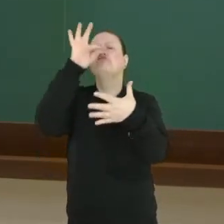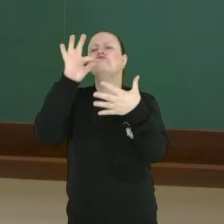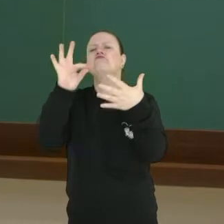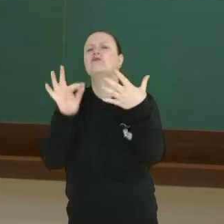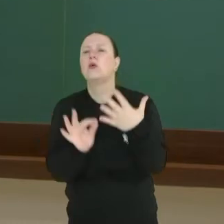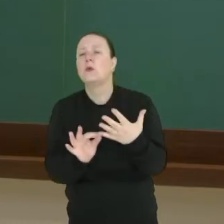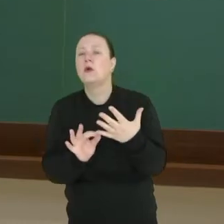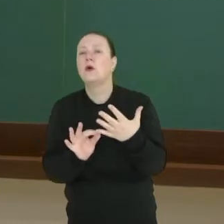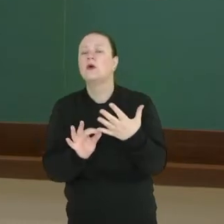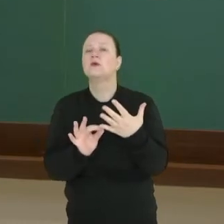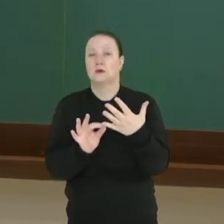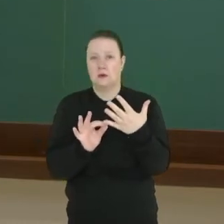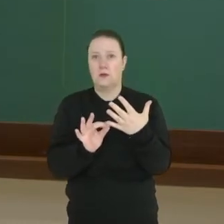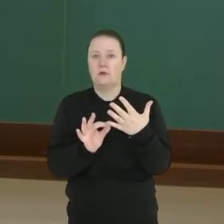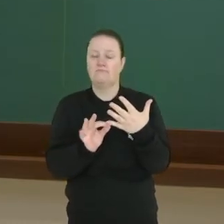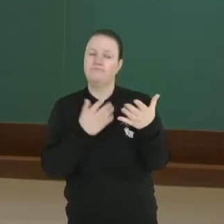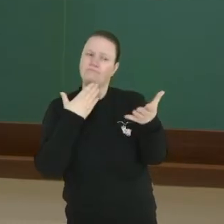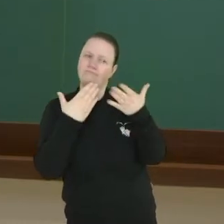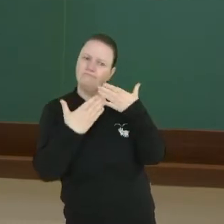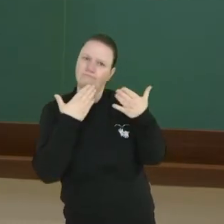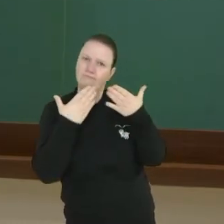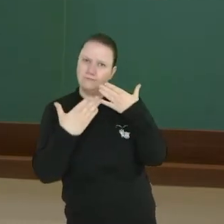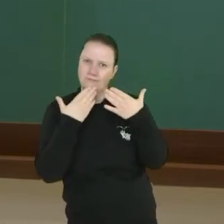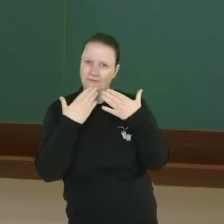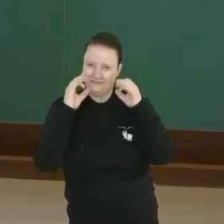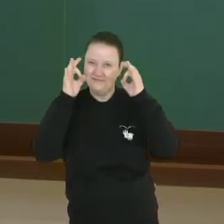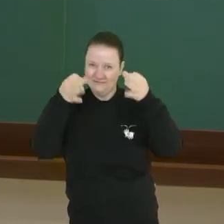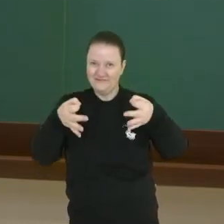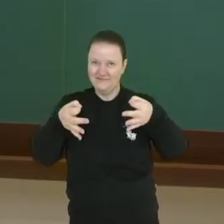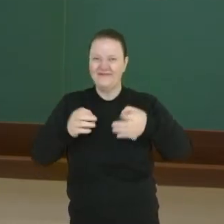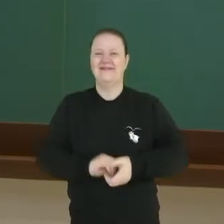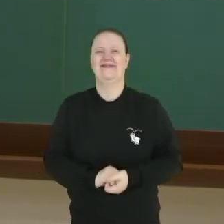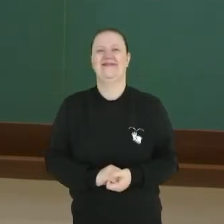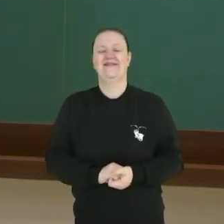locutor e o interlocutor. Certo, pessoal?